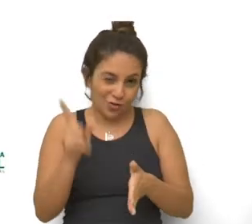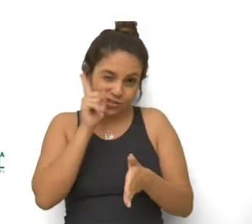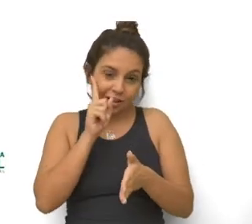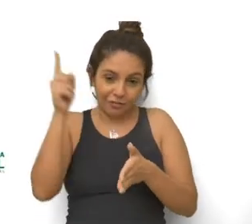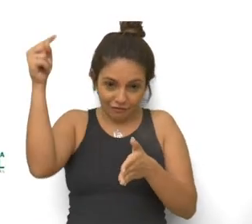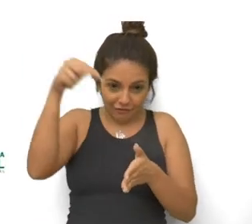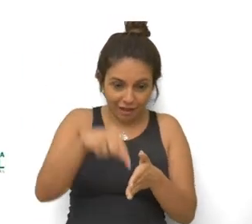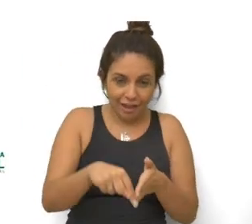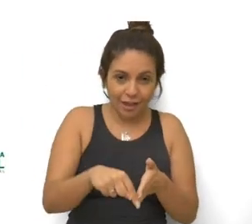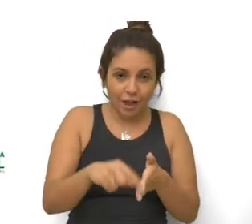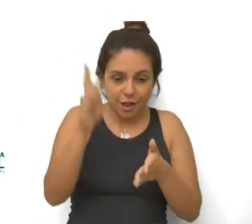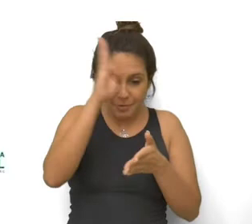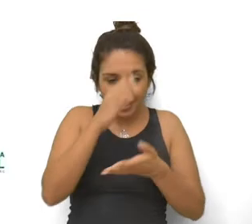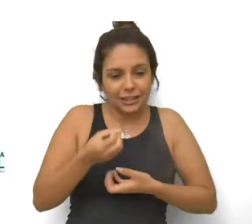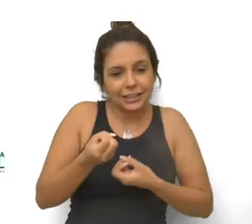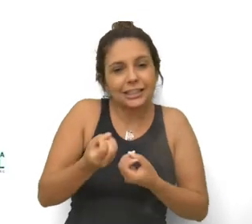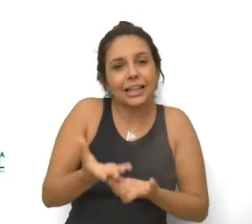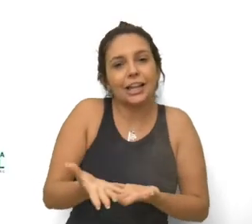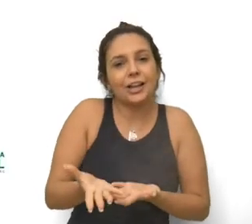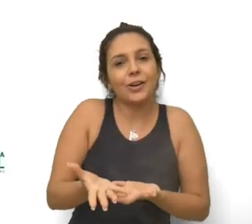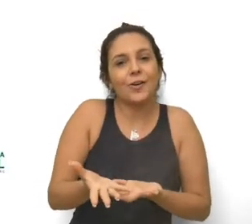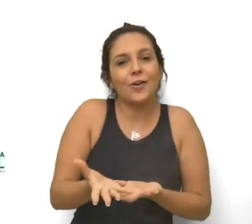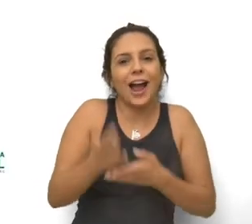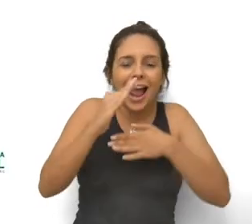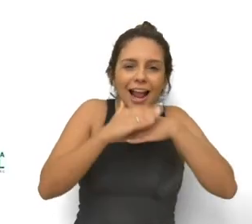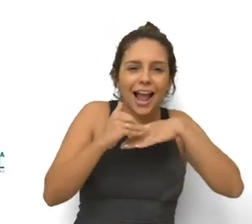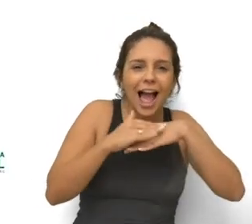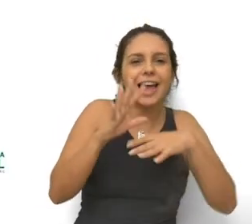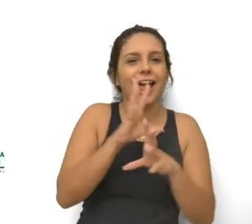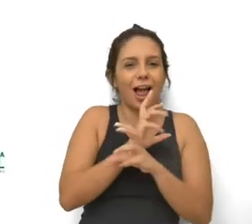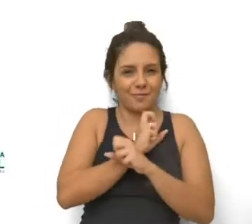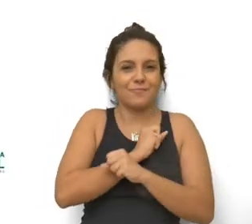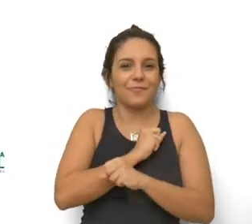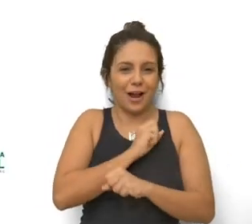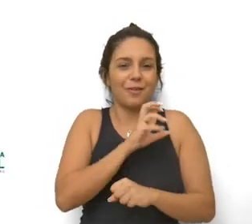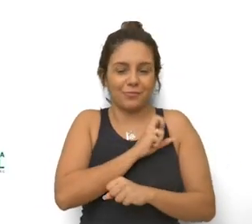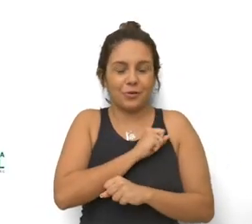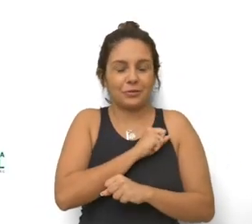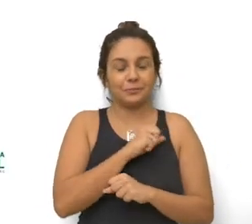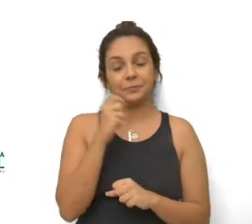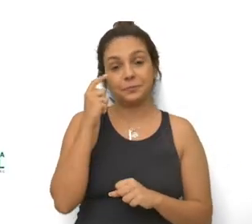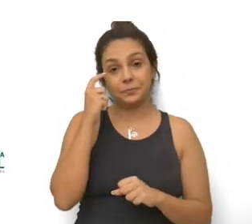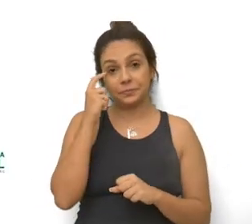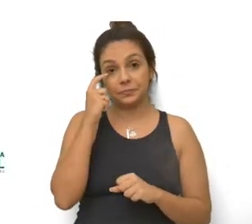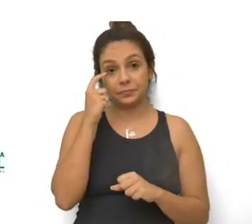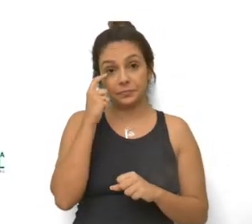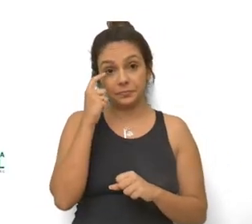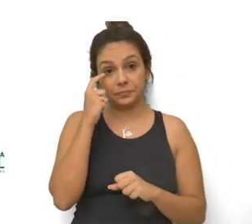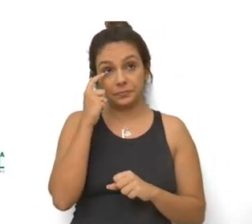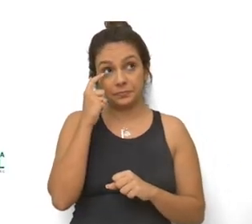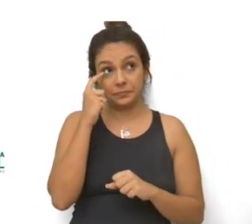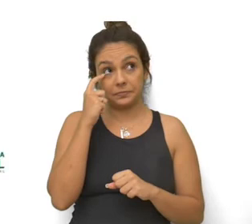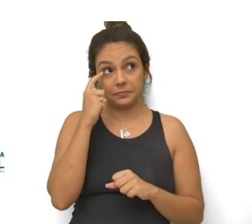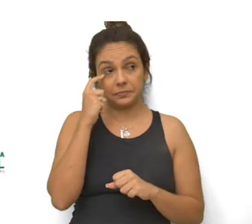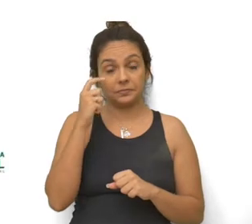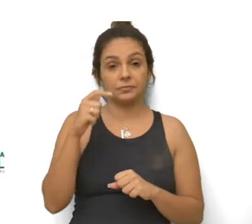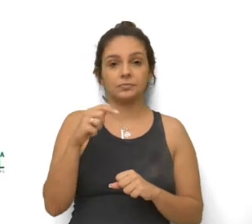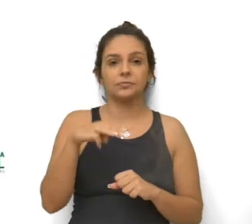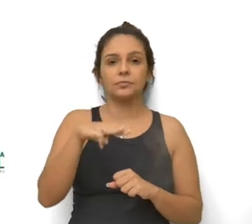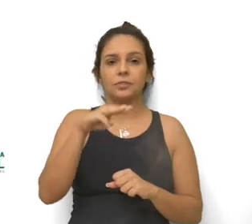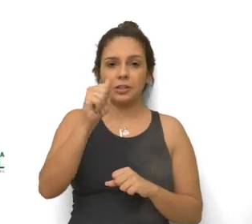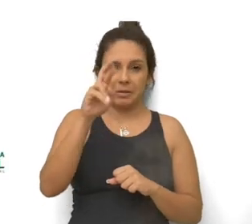Que está muito bem armado aí, né? Esse texto da Marta. Muito. Ô, Marta,